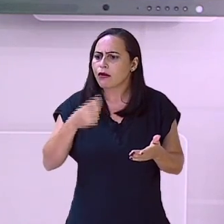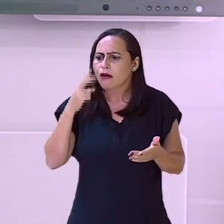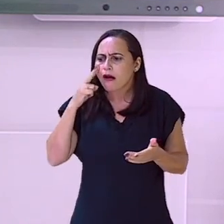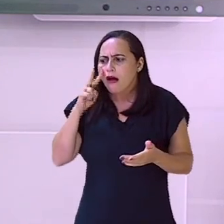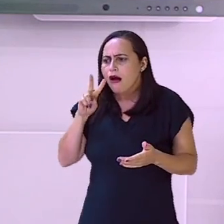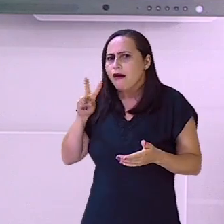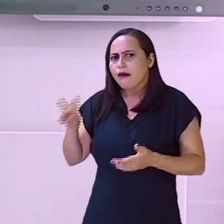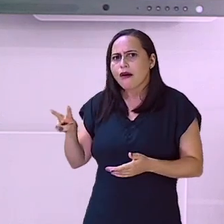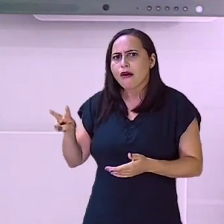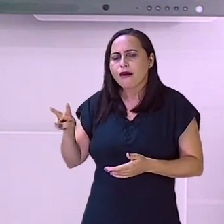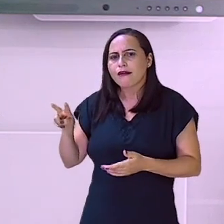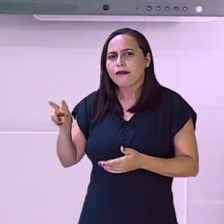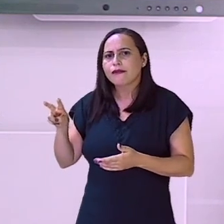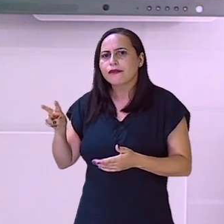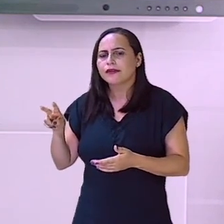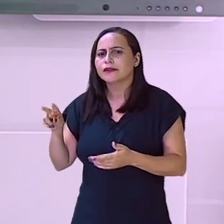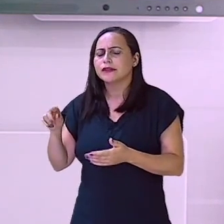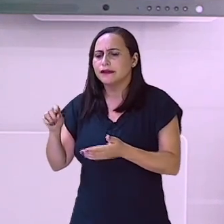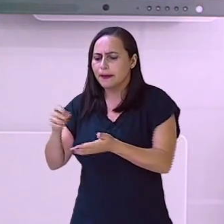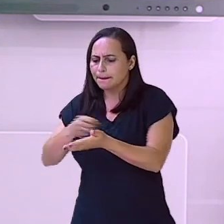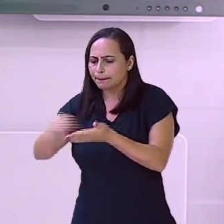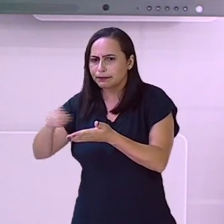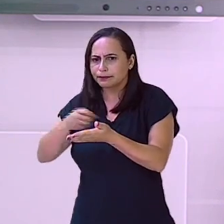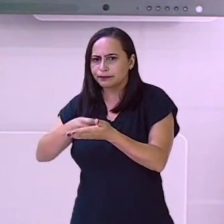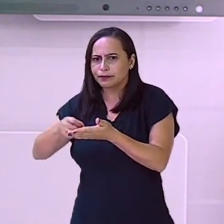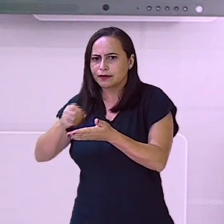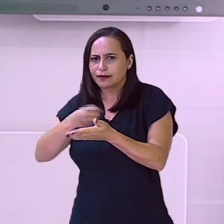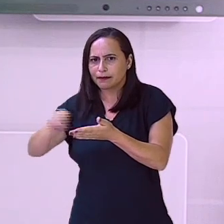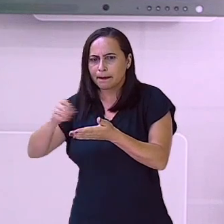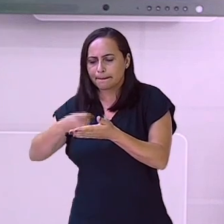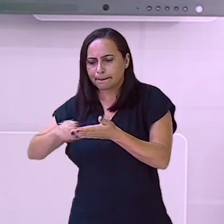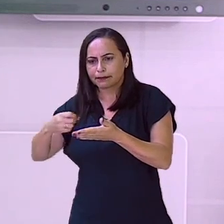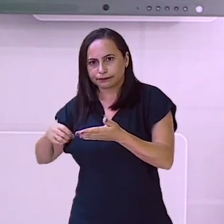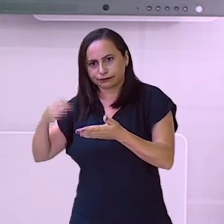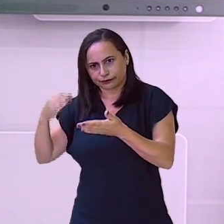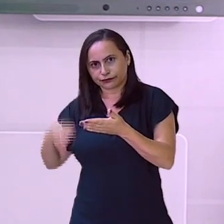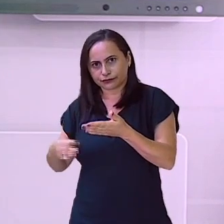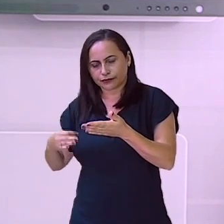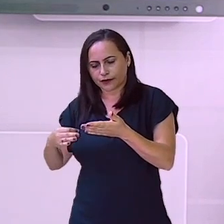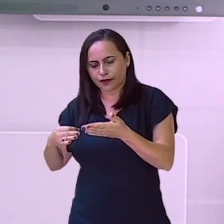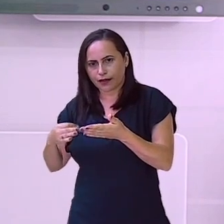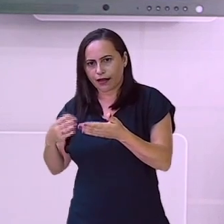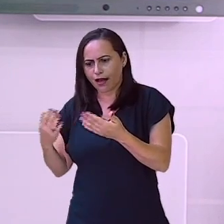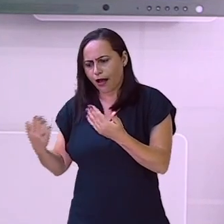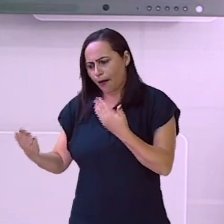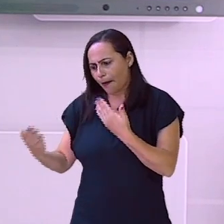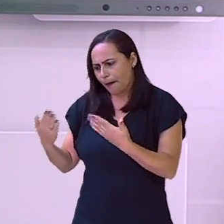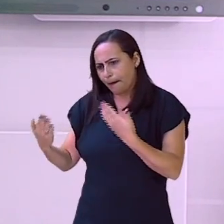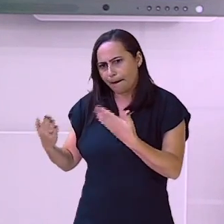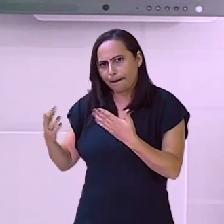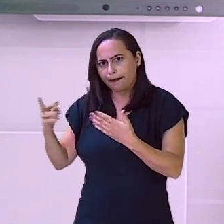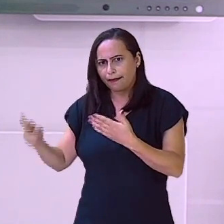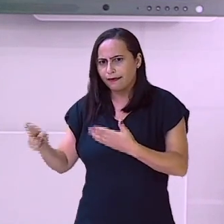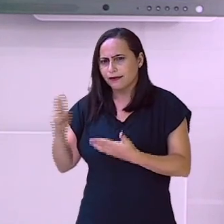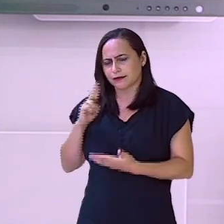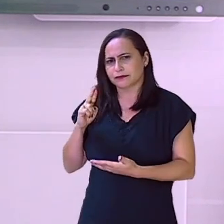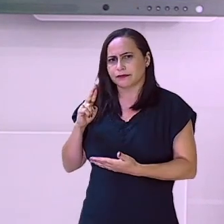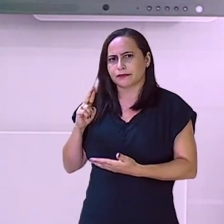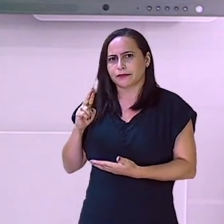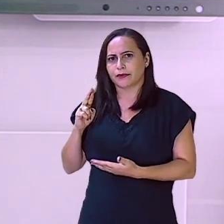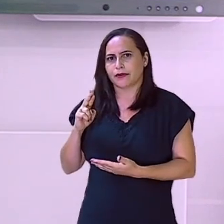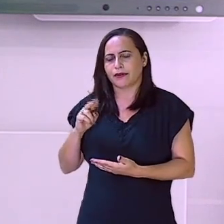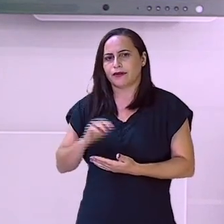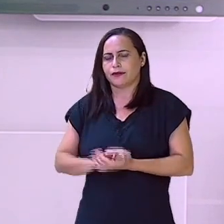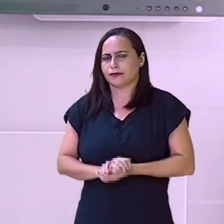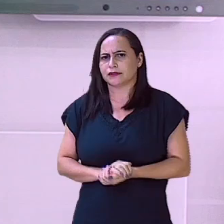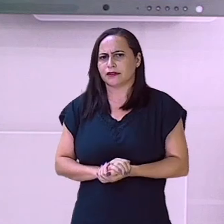posta toda semana as correções para você conferir as suas respostas, tá? Não vai lá e